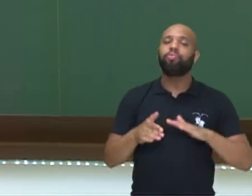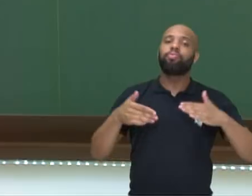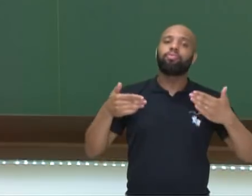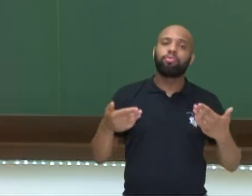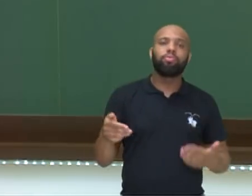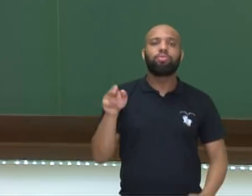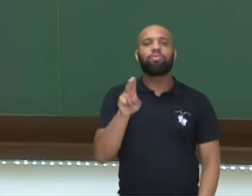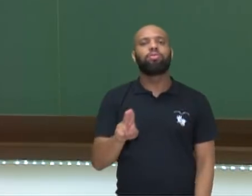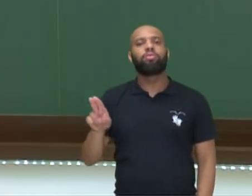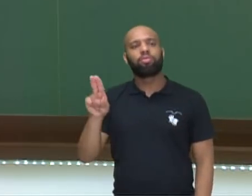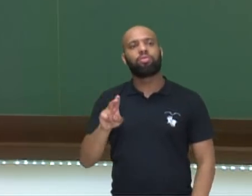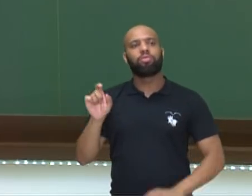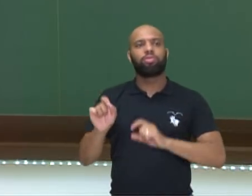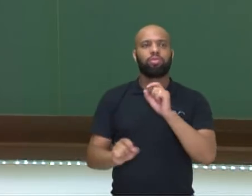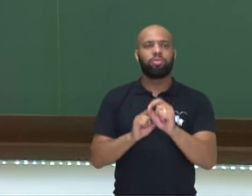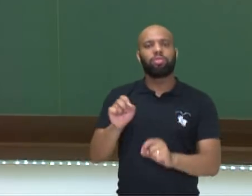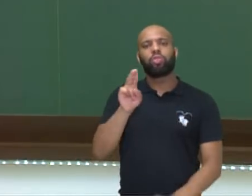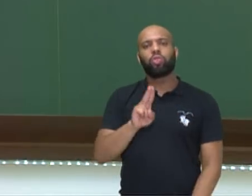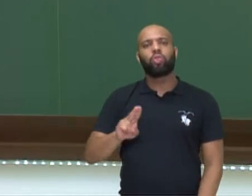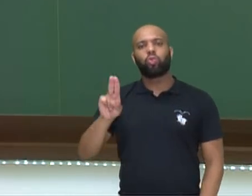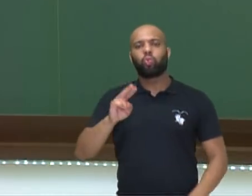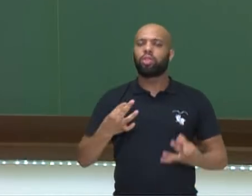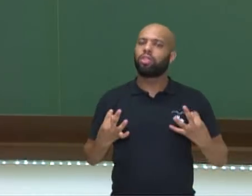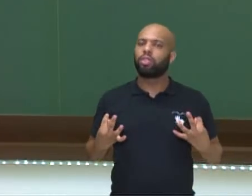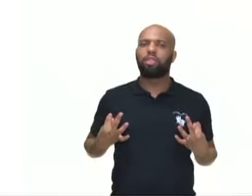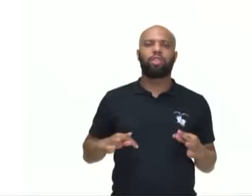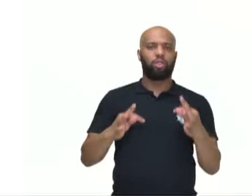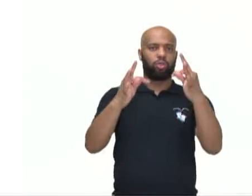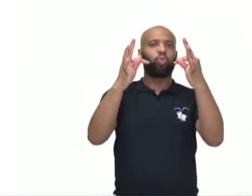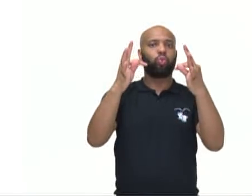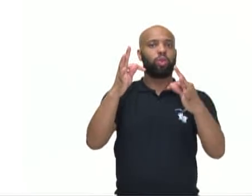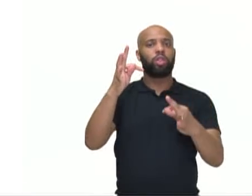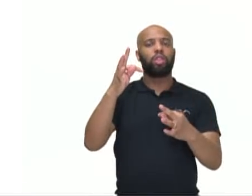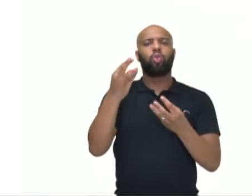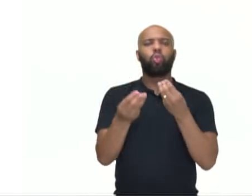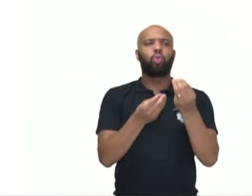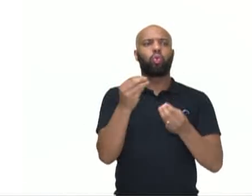ela utiliza uma tecnologia conhecida como